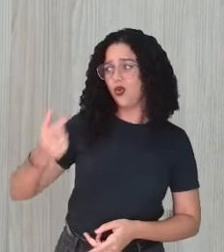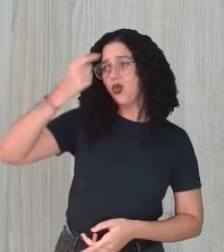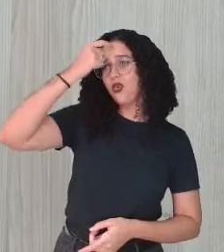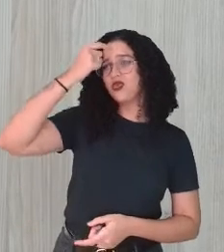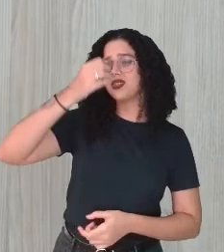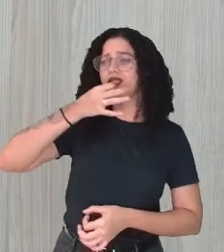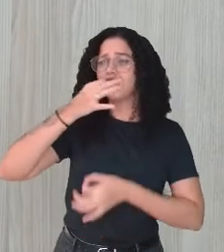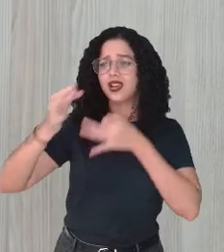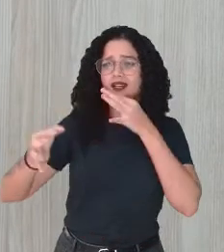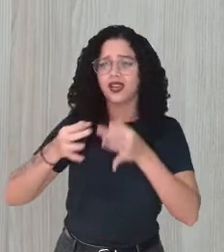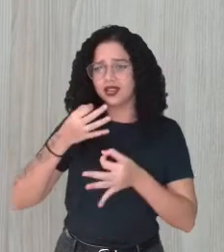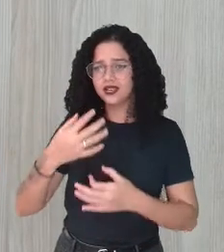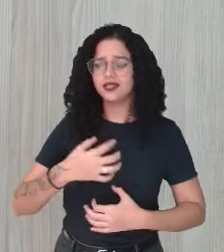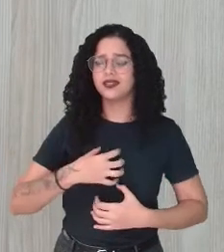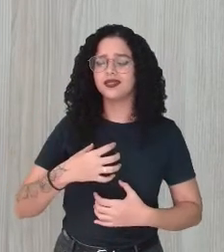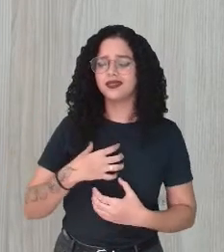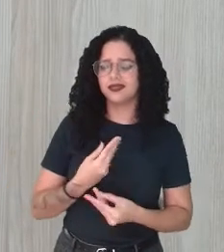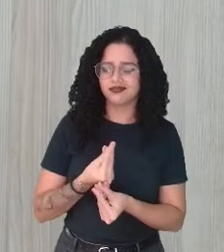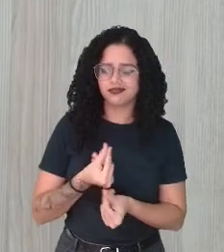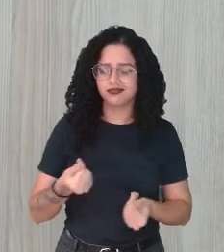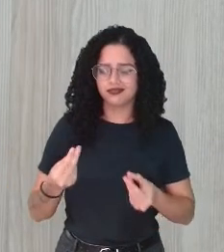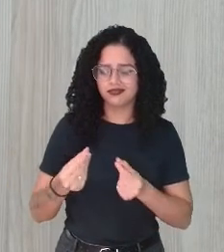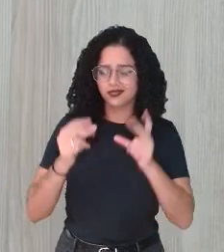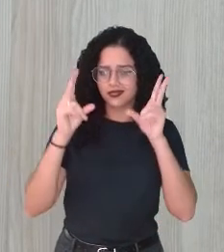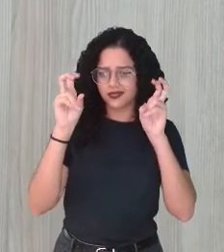né, se sensibilizar com as questões